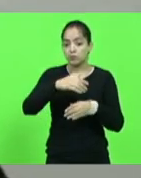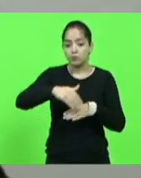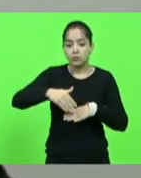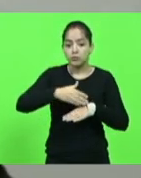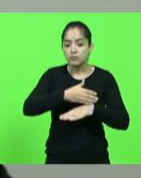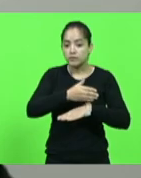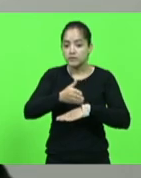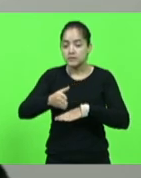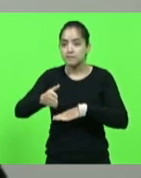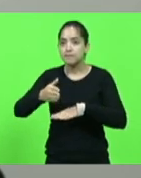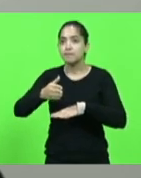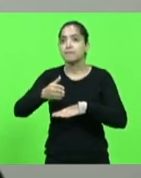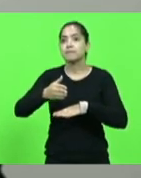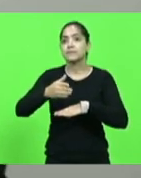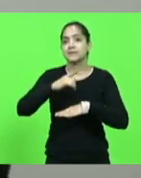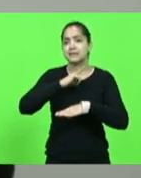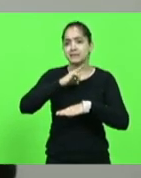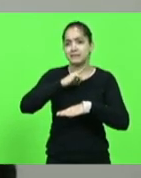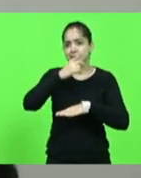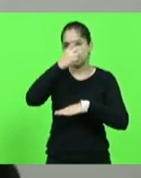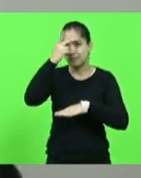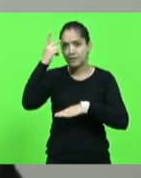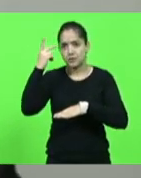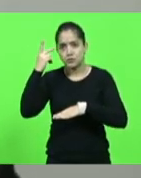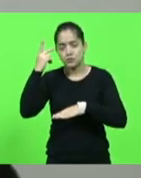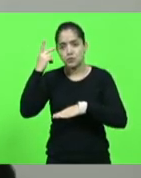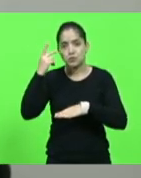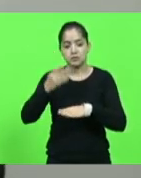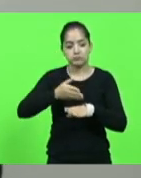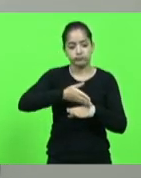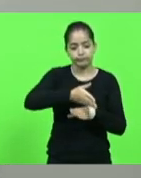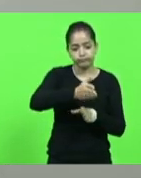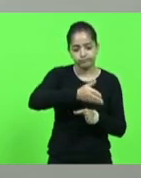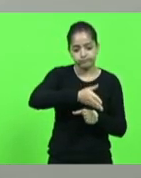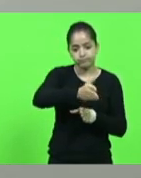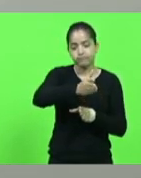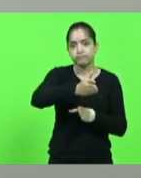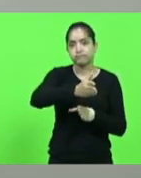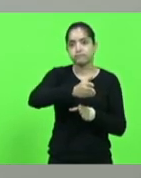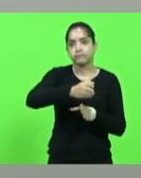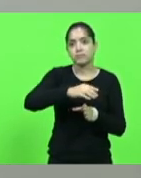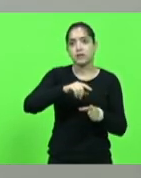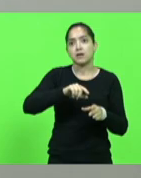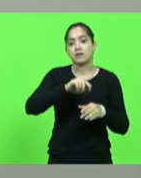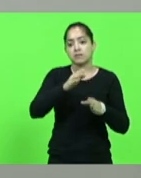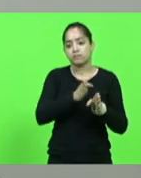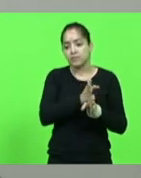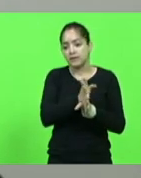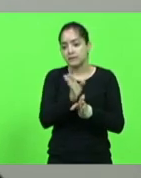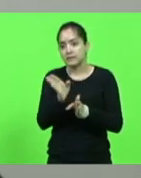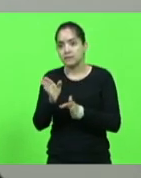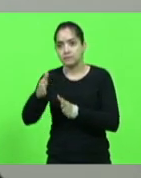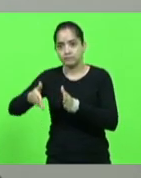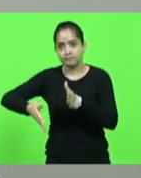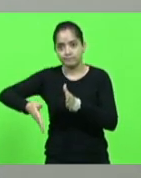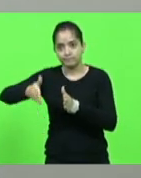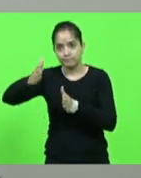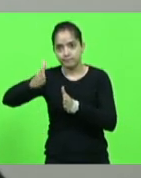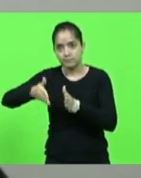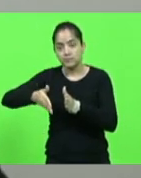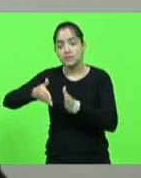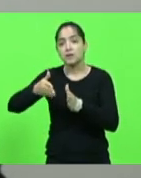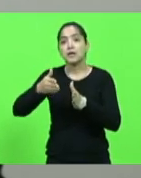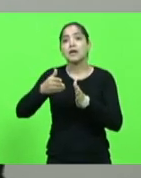existem muitas pessoas que passam de um lado da faixa para o outro. Então, eles fizeram um estudo e